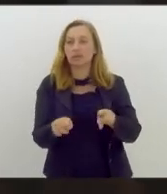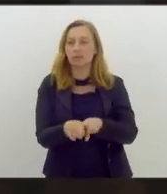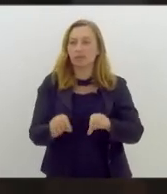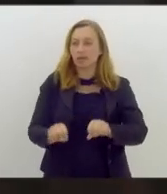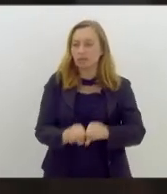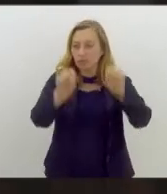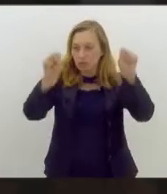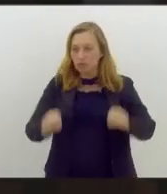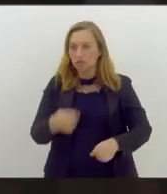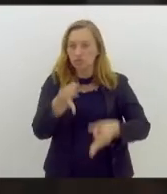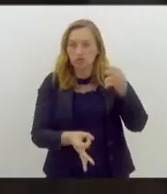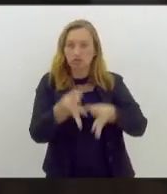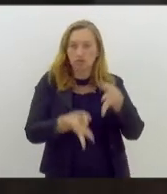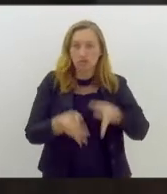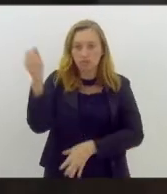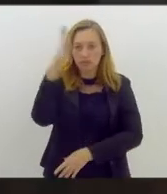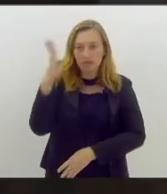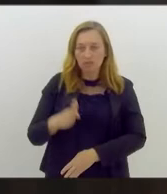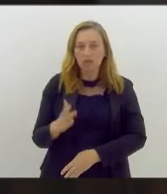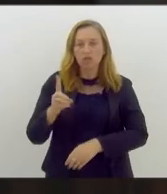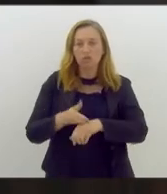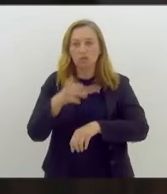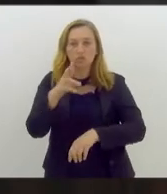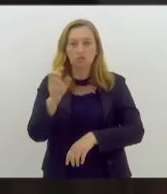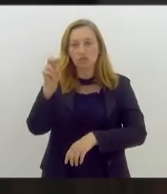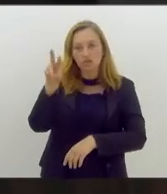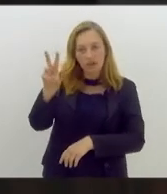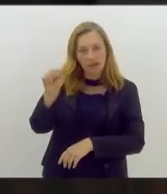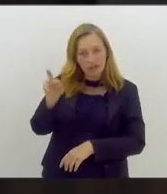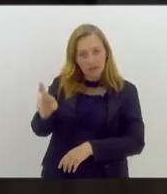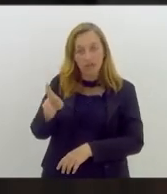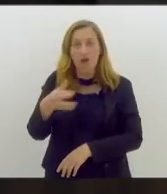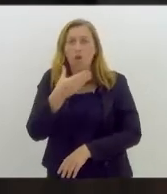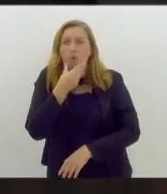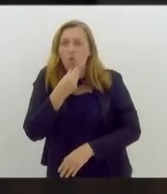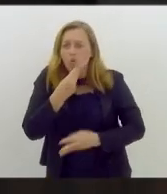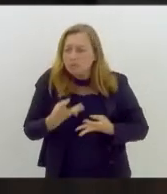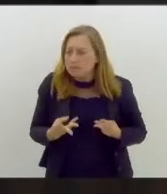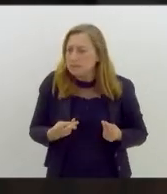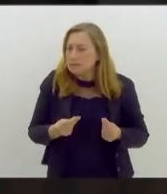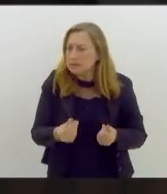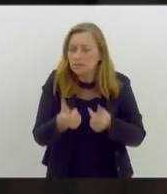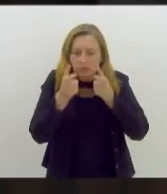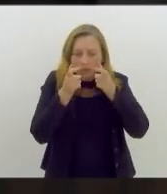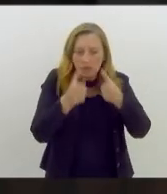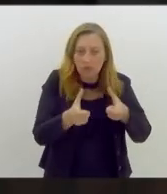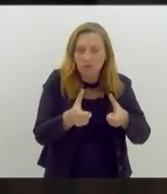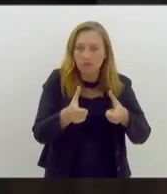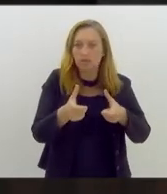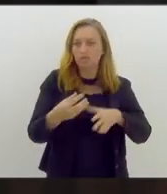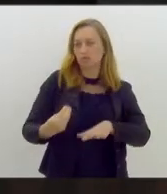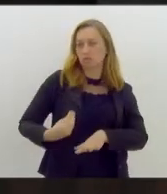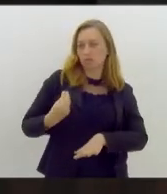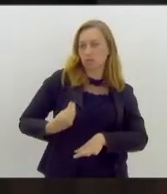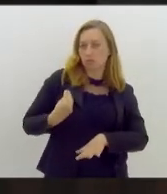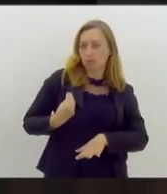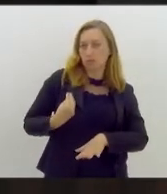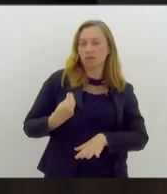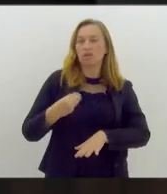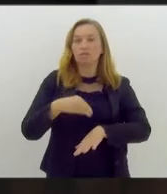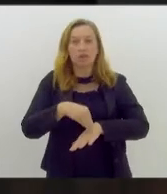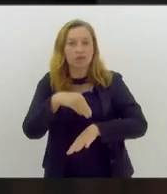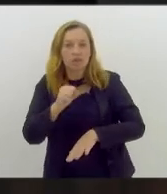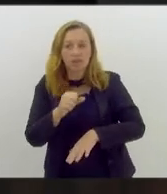jurídico brasileiro. O Dr. Wagner Sinelli é um homem sensível e antenado com o tempo vivido.